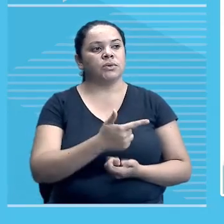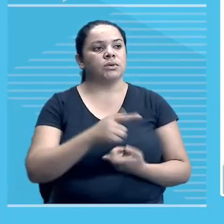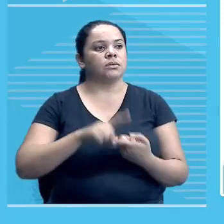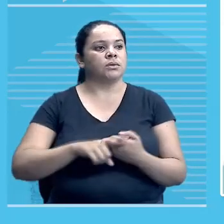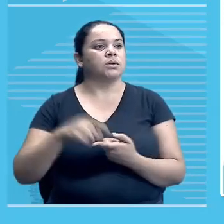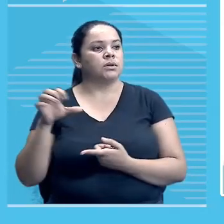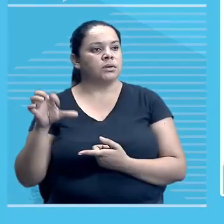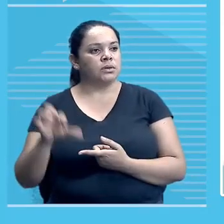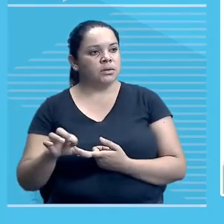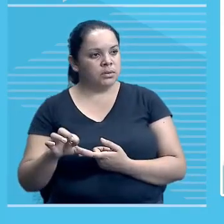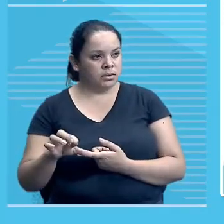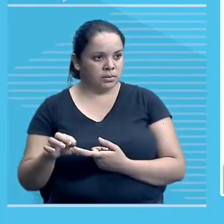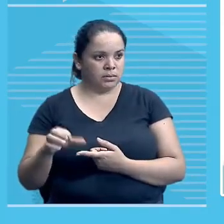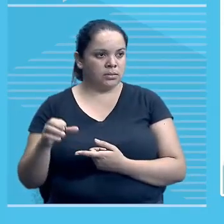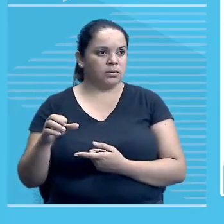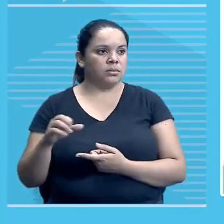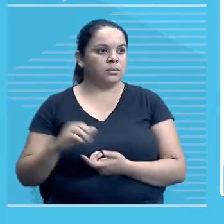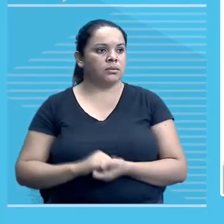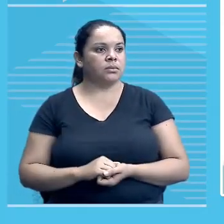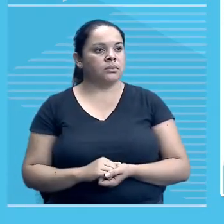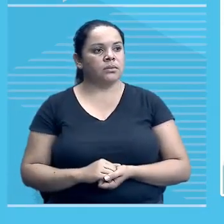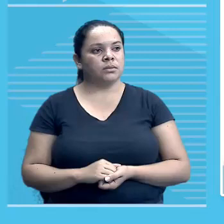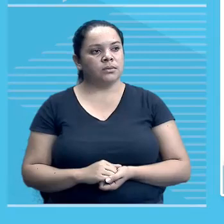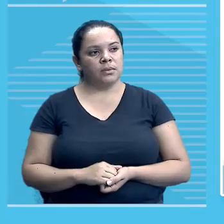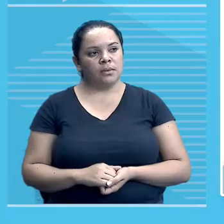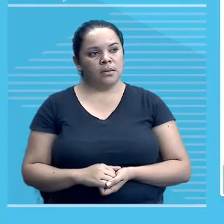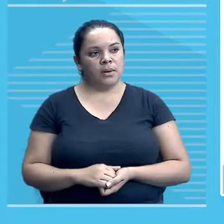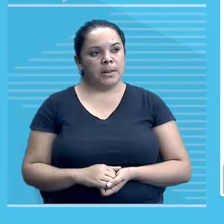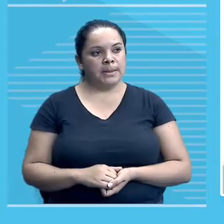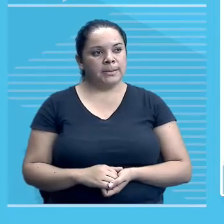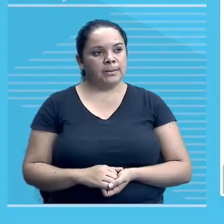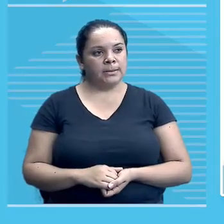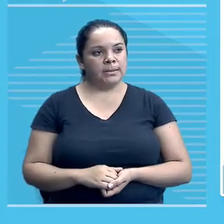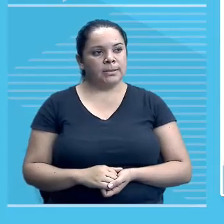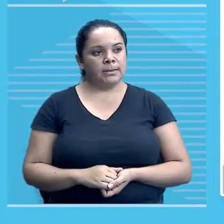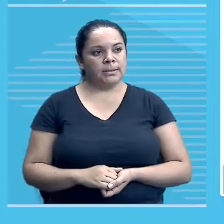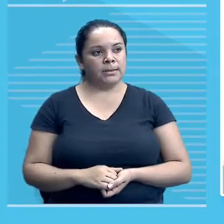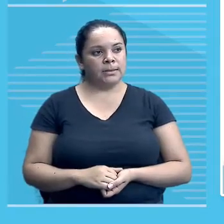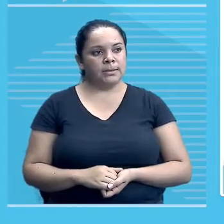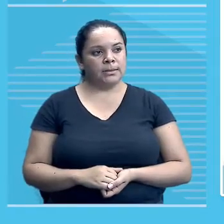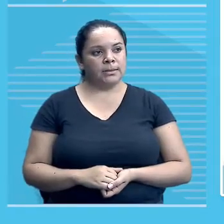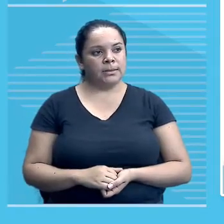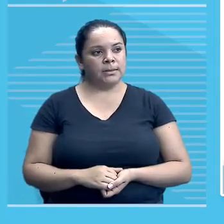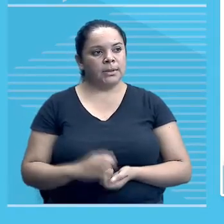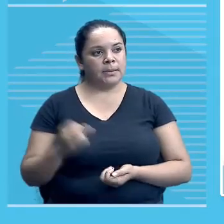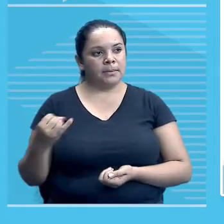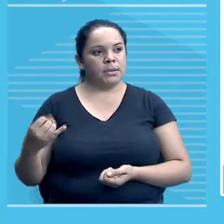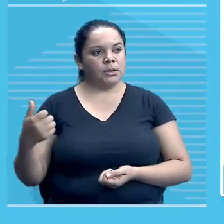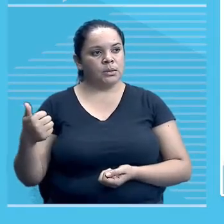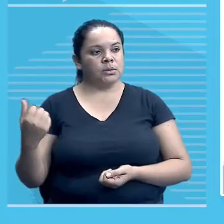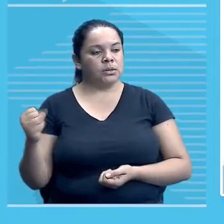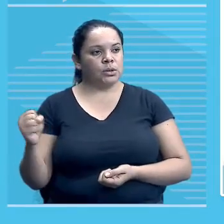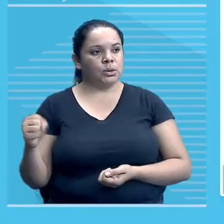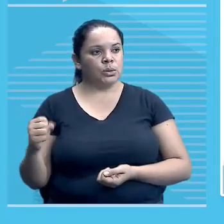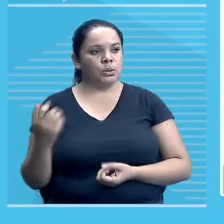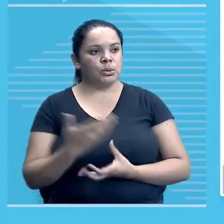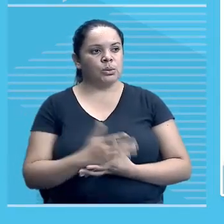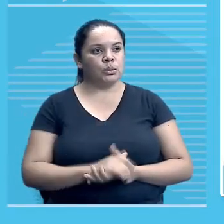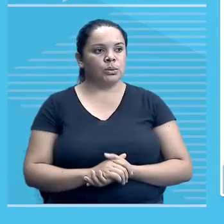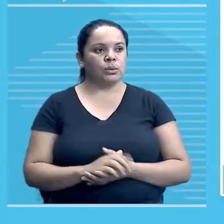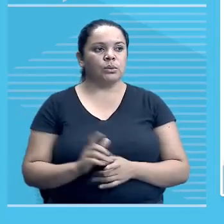3b mais c é igual a 18, só que negativo, né? Porque ele vai lá para